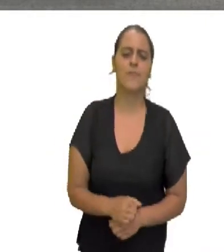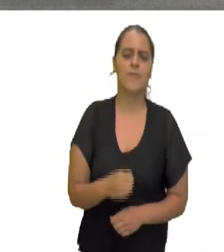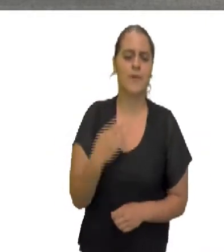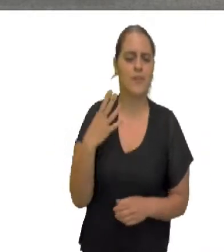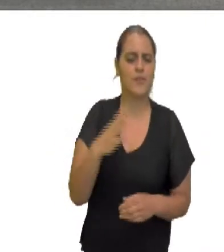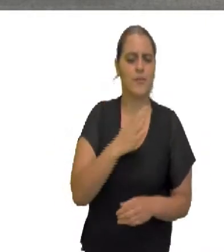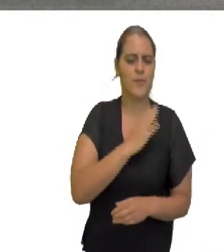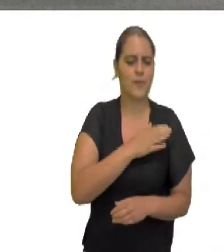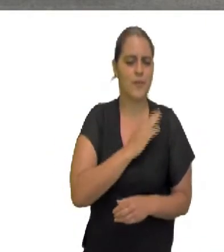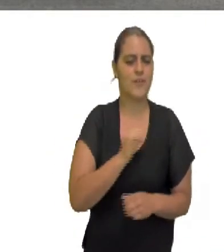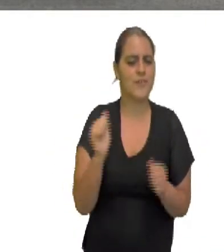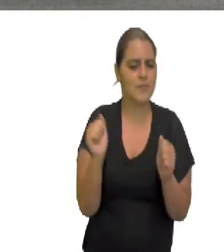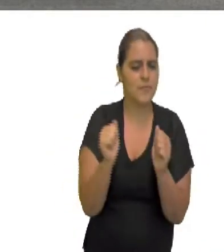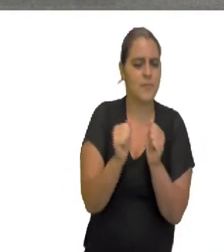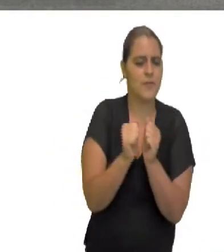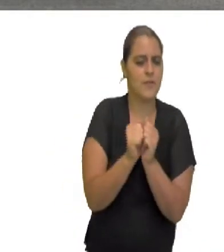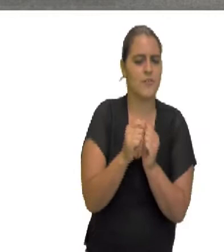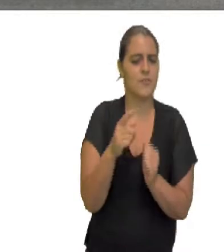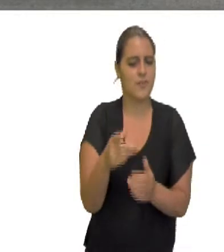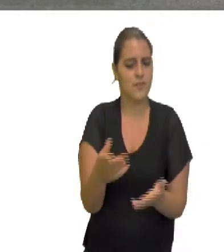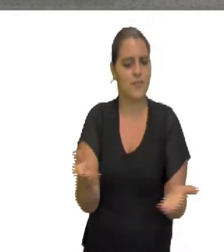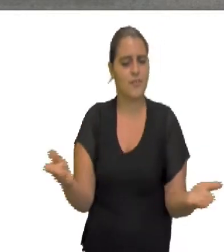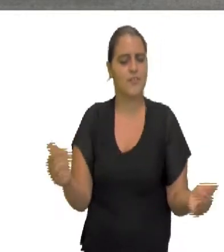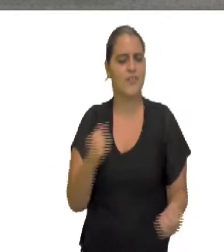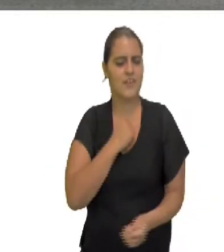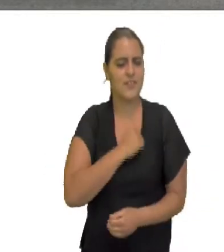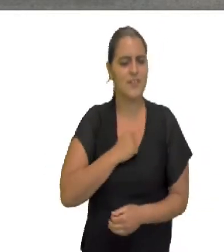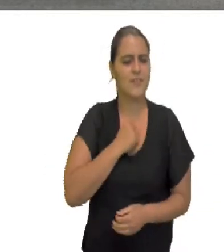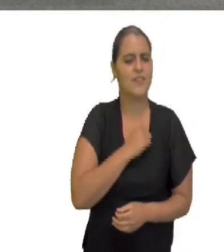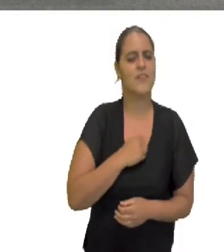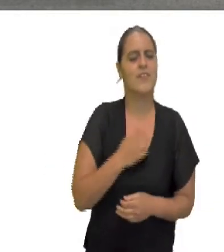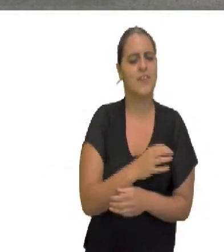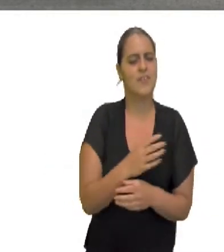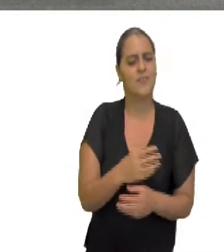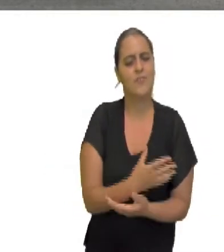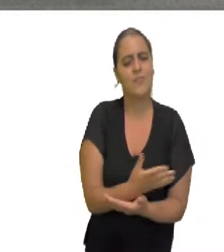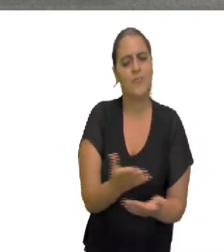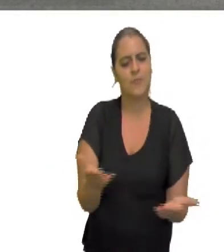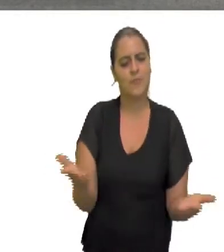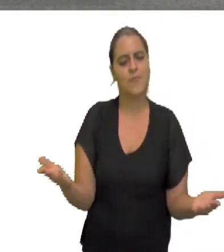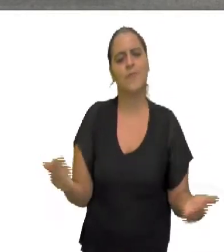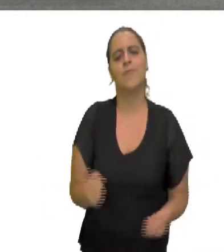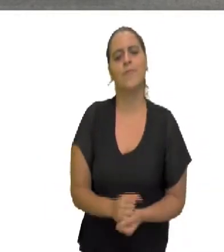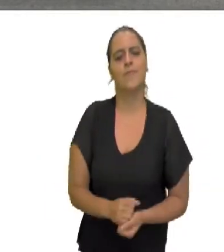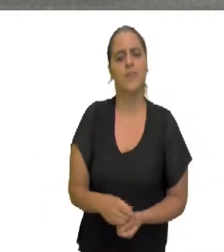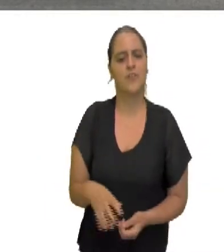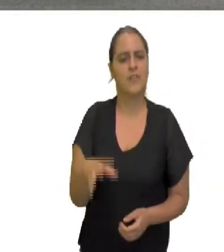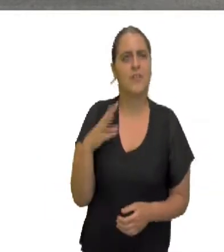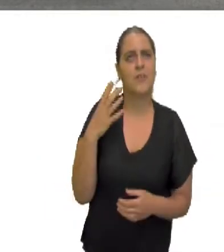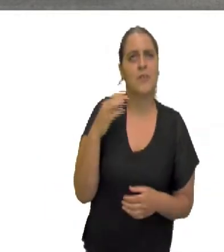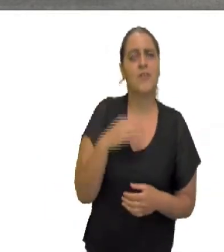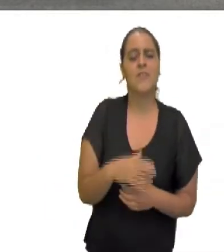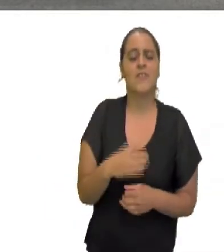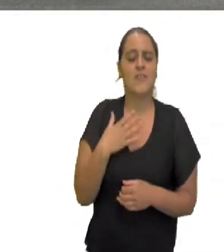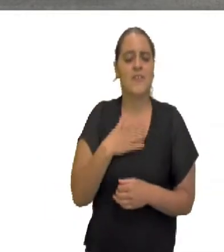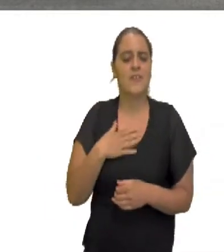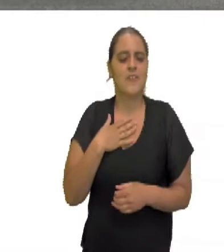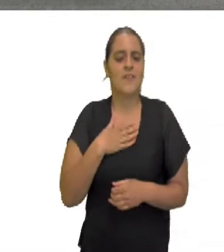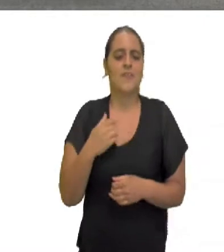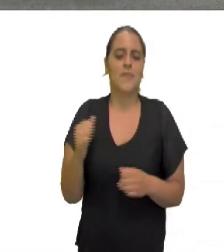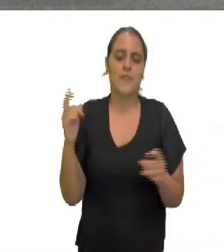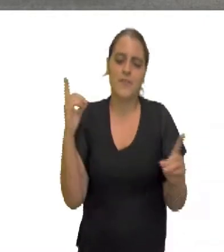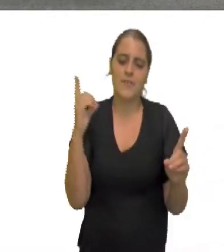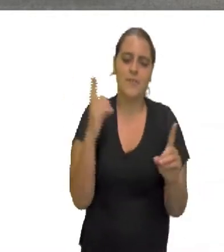Mas o coração está perto, a saudade é grande. Todos nós estamos ansiosos para o nosso